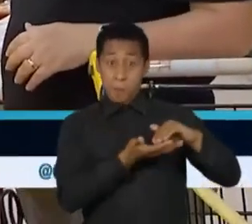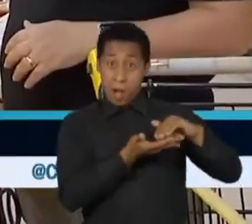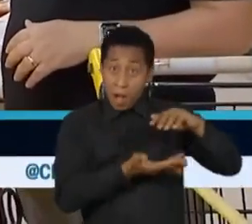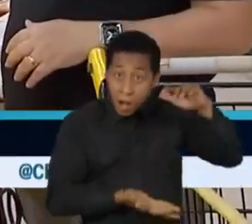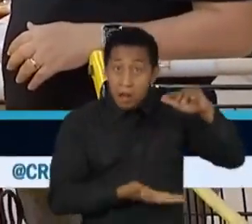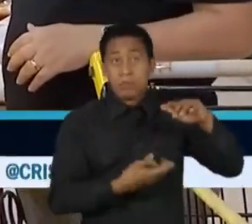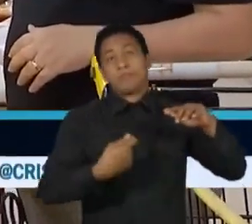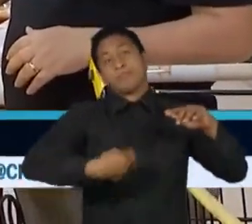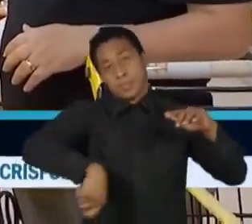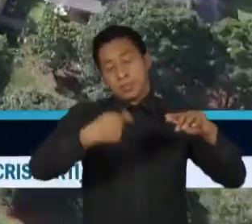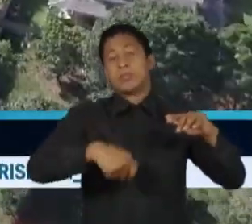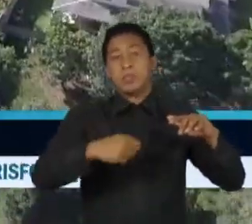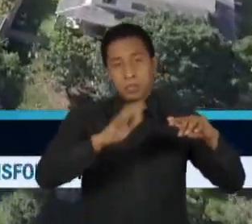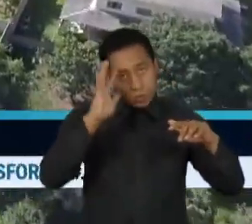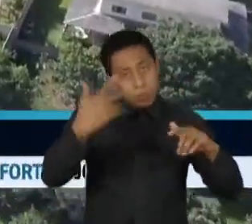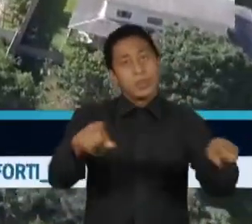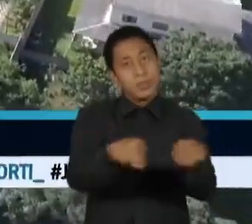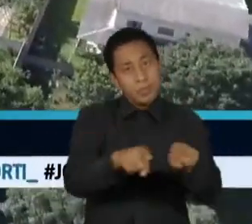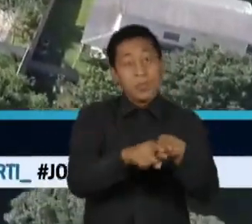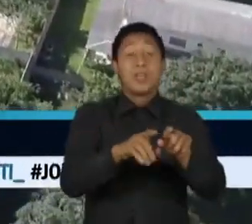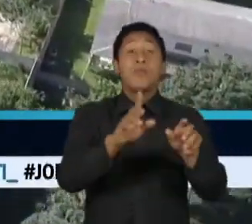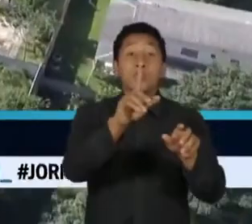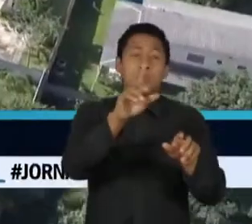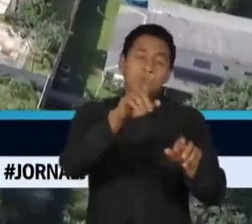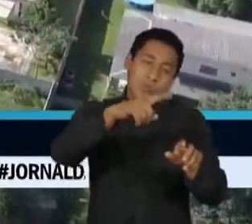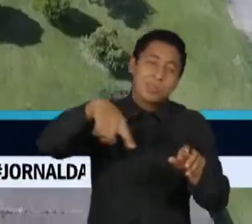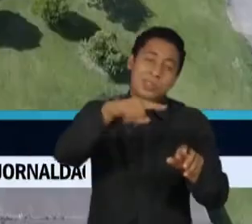devolve recursos para as famílias, mas por outro, você